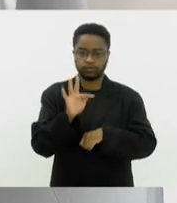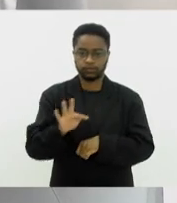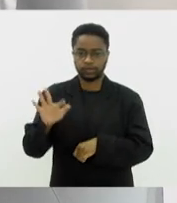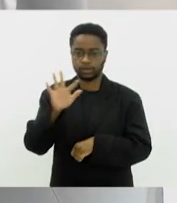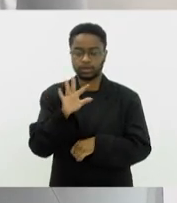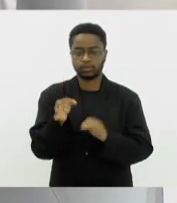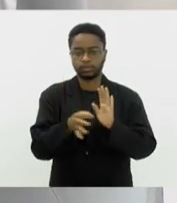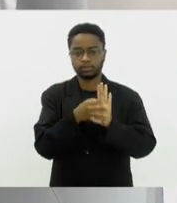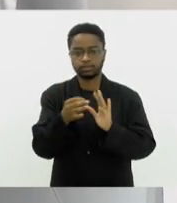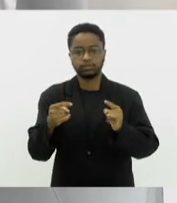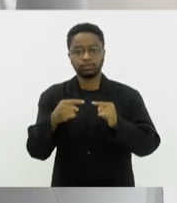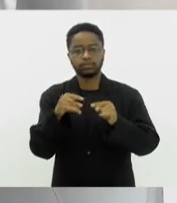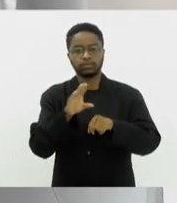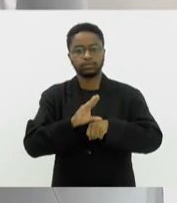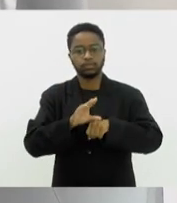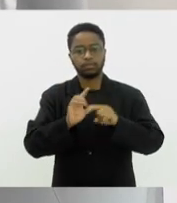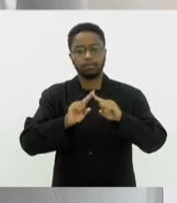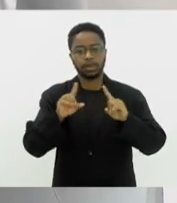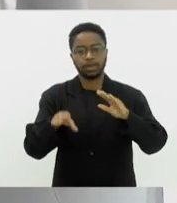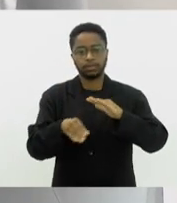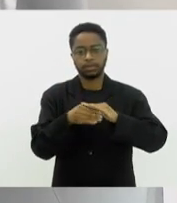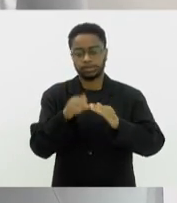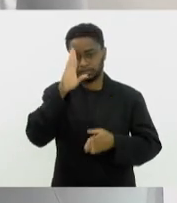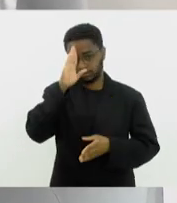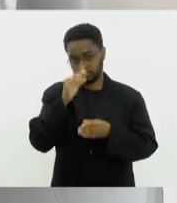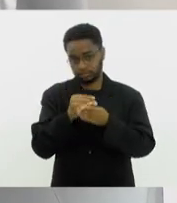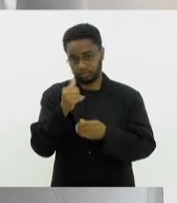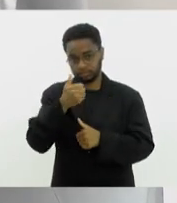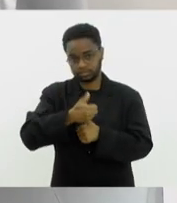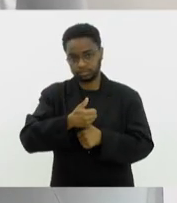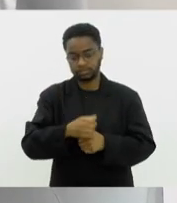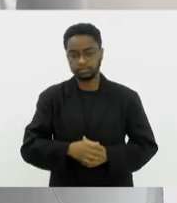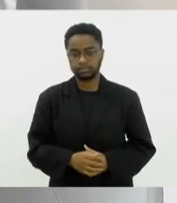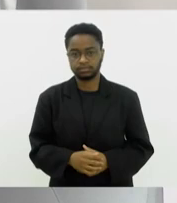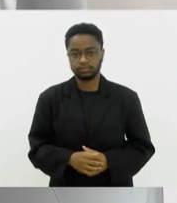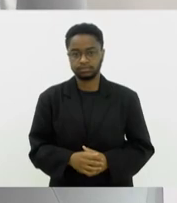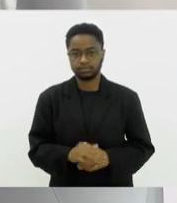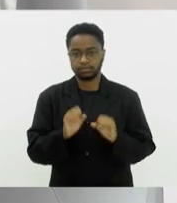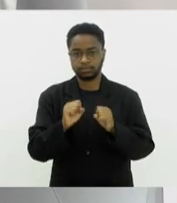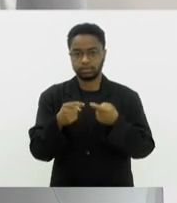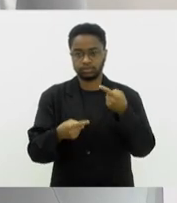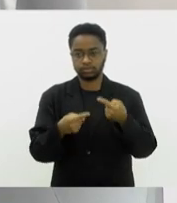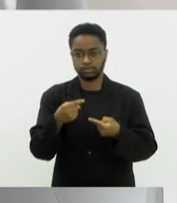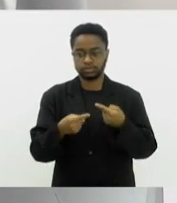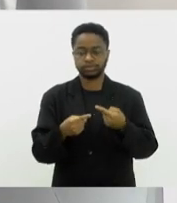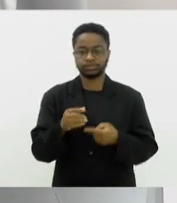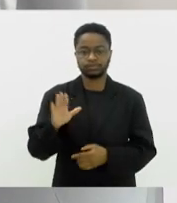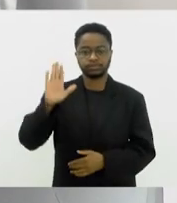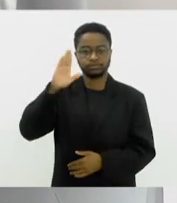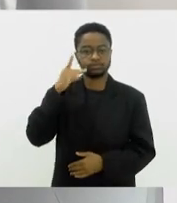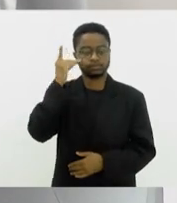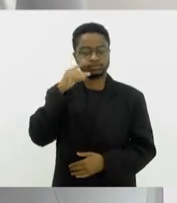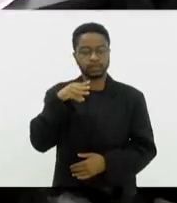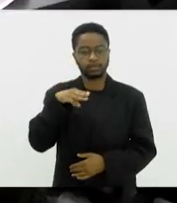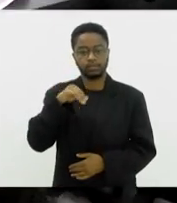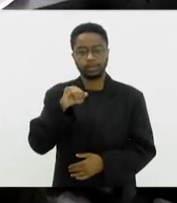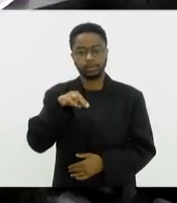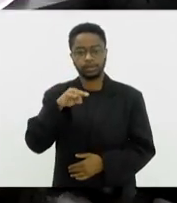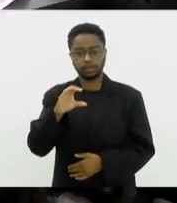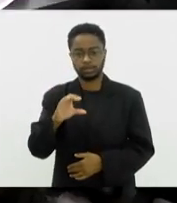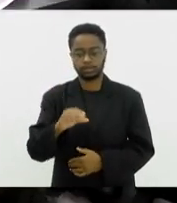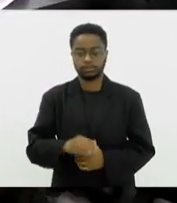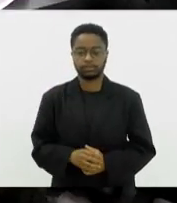pela constitucionalidade com emendas, concluindo por substitutivo em discussão. Para discutir, deputado Carlos Mink.